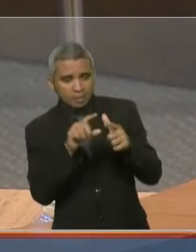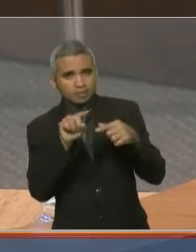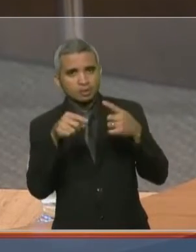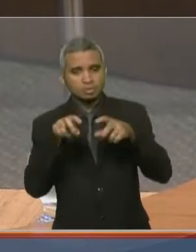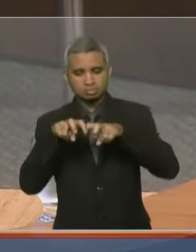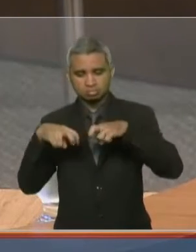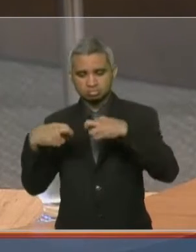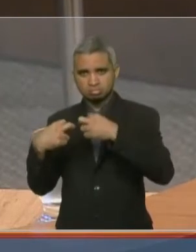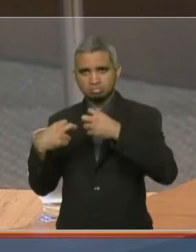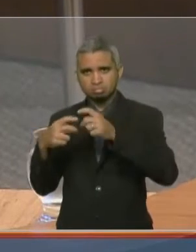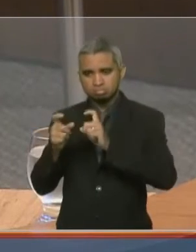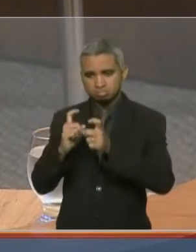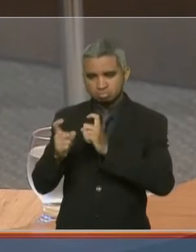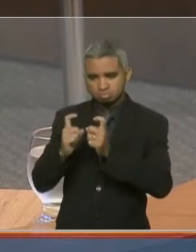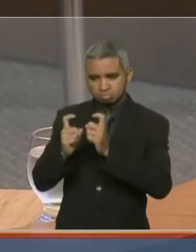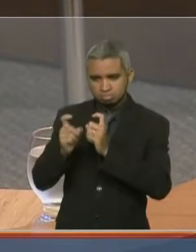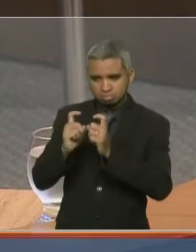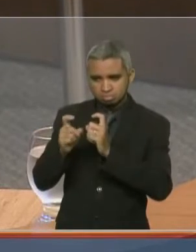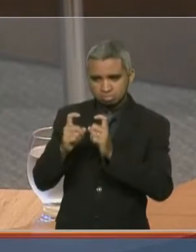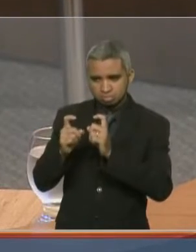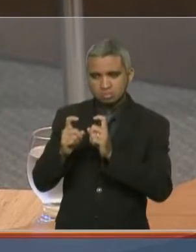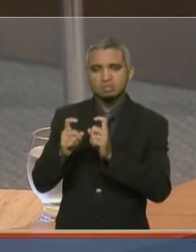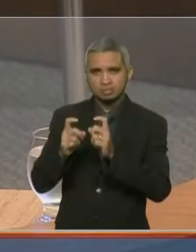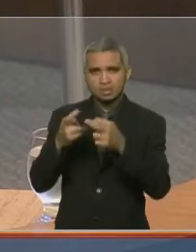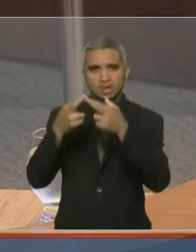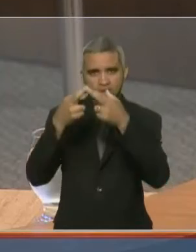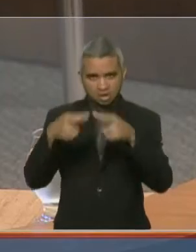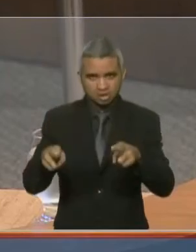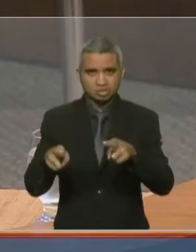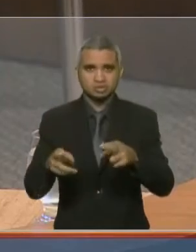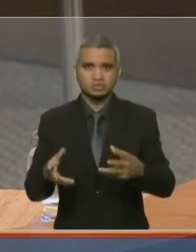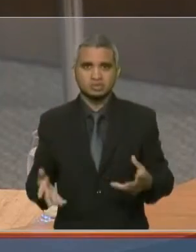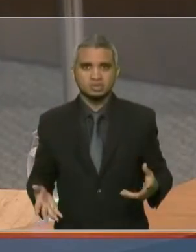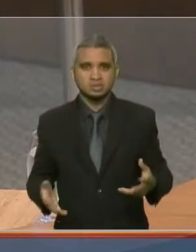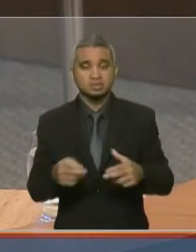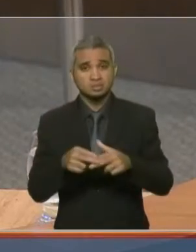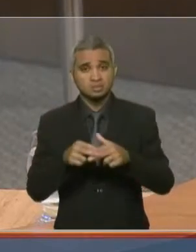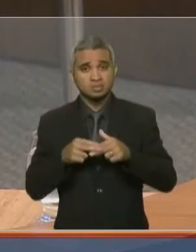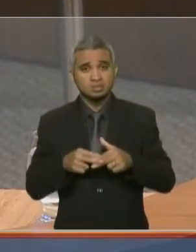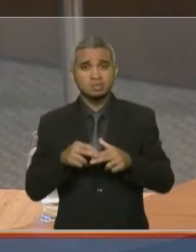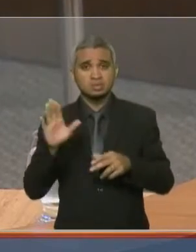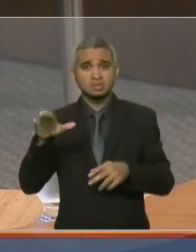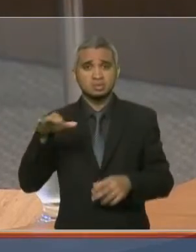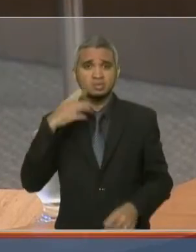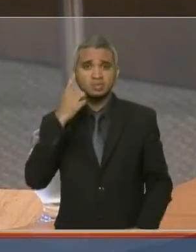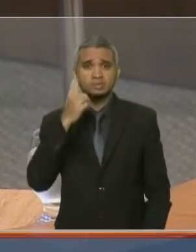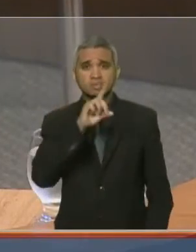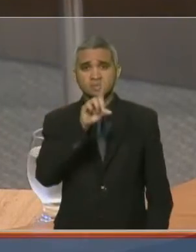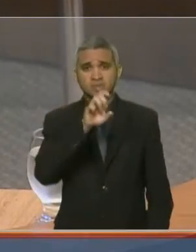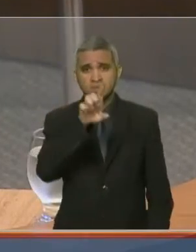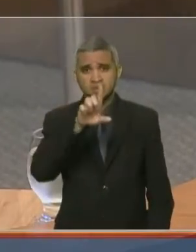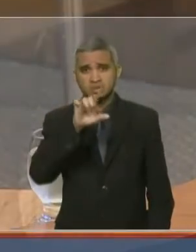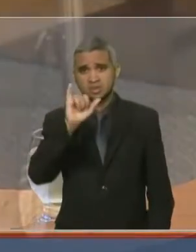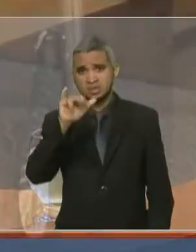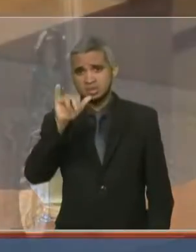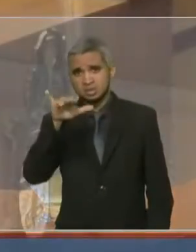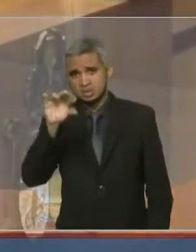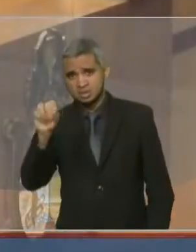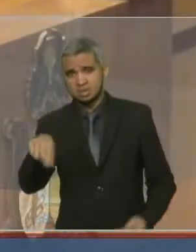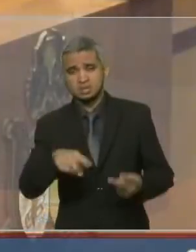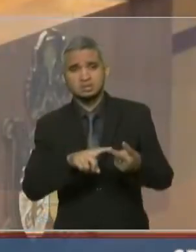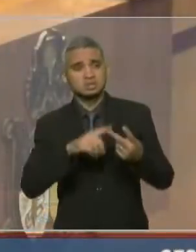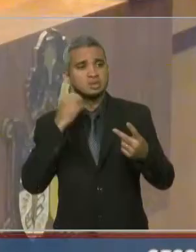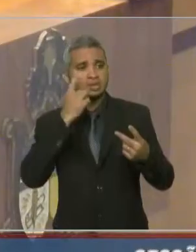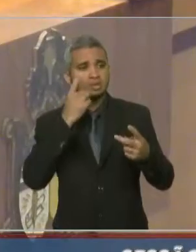E a convocação da nossa igreja, deputado Zé Inácio, deputada Helena do Alibe, é provocar o nosso